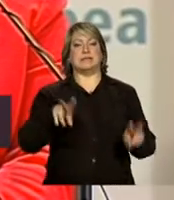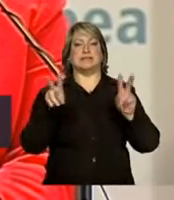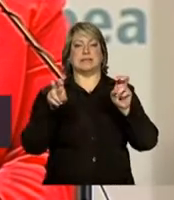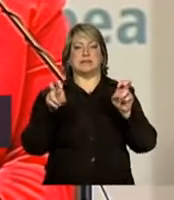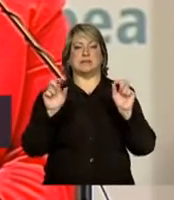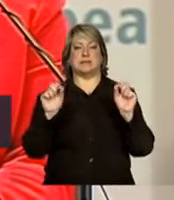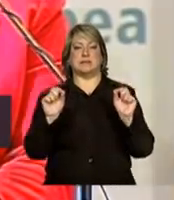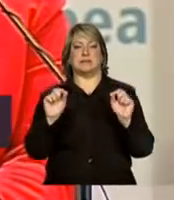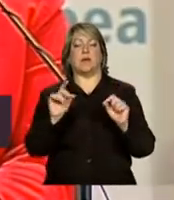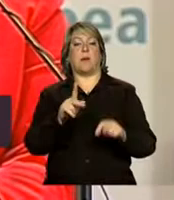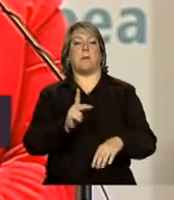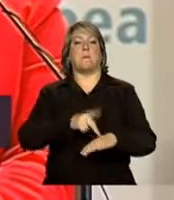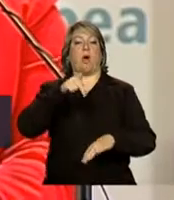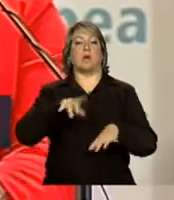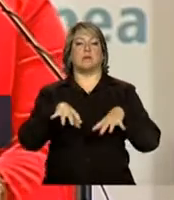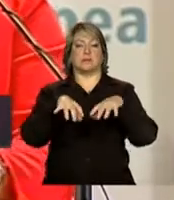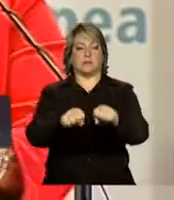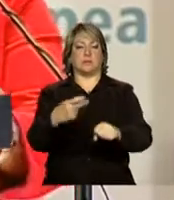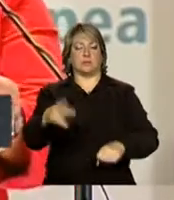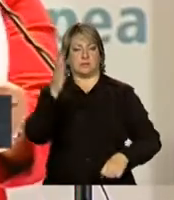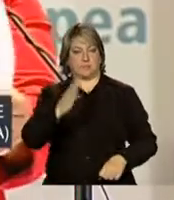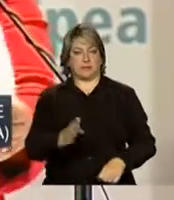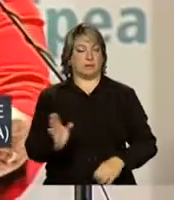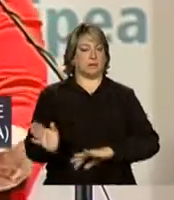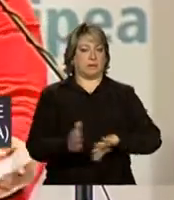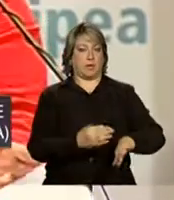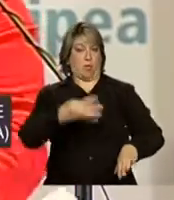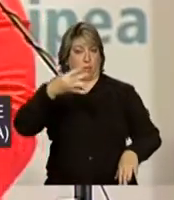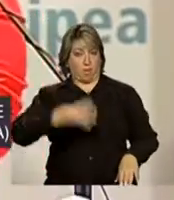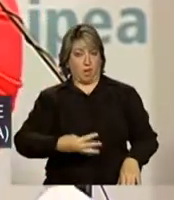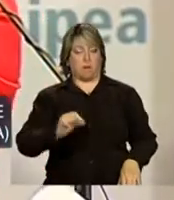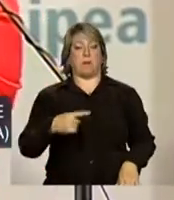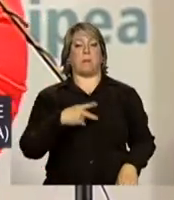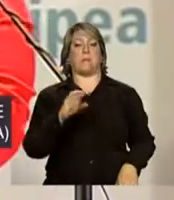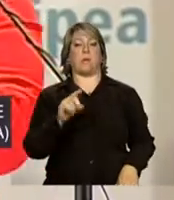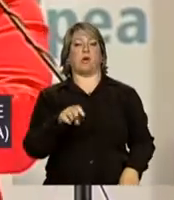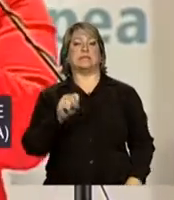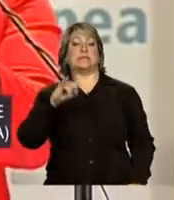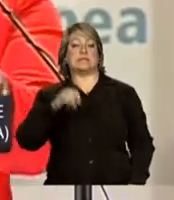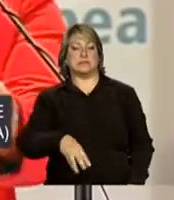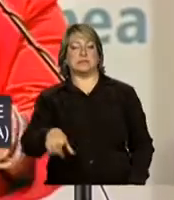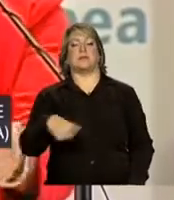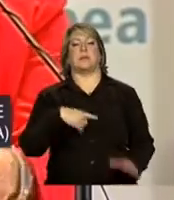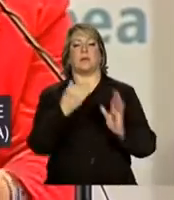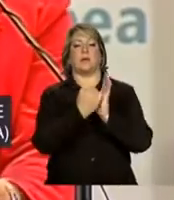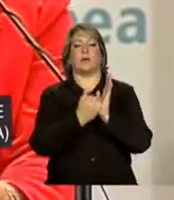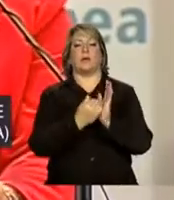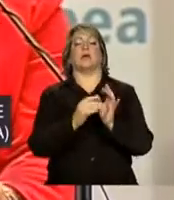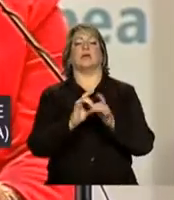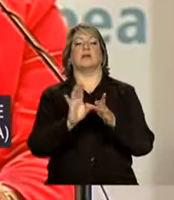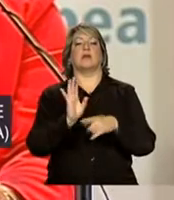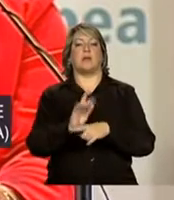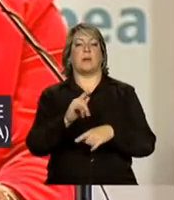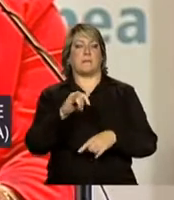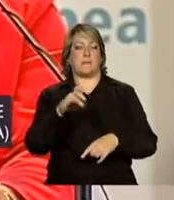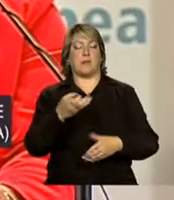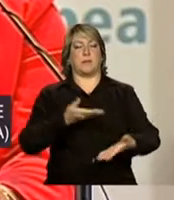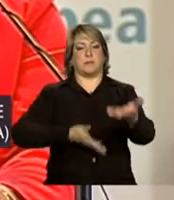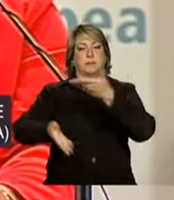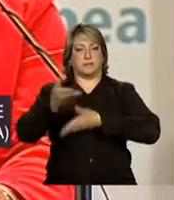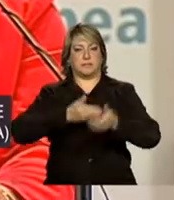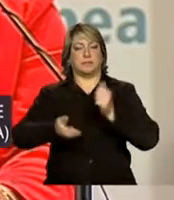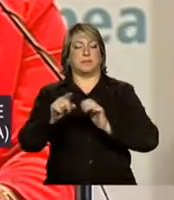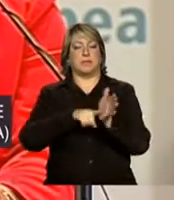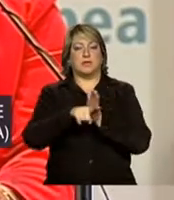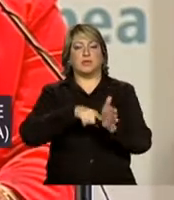temática nas pós-graduações brasileiras. Quarto, o programa ProSim, que permite a articulação do IPEA com pesquisadores